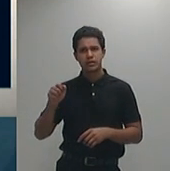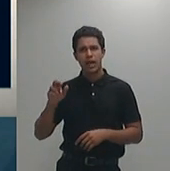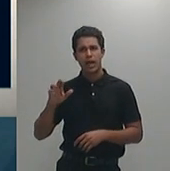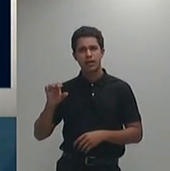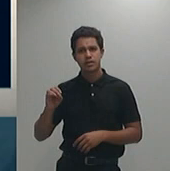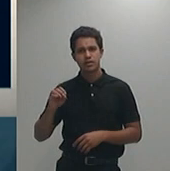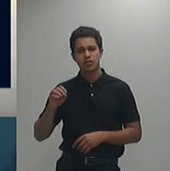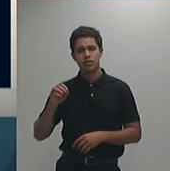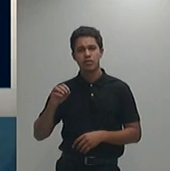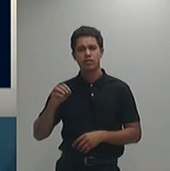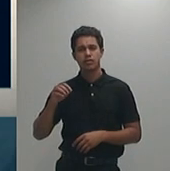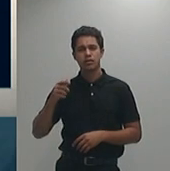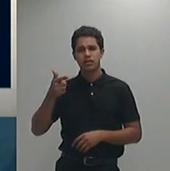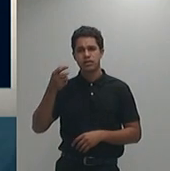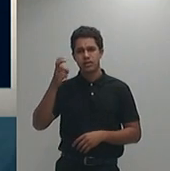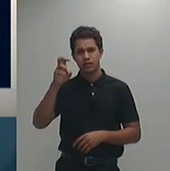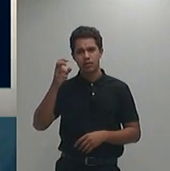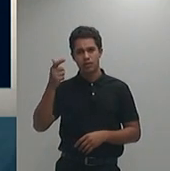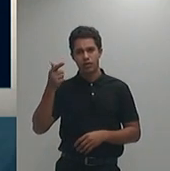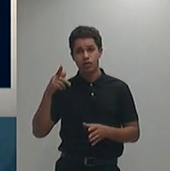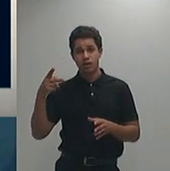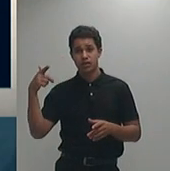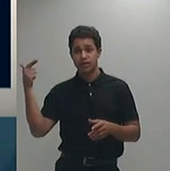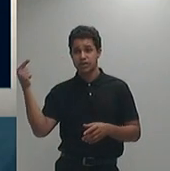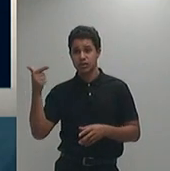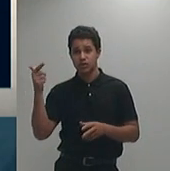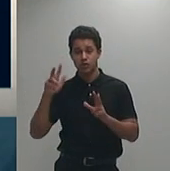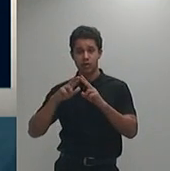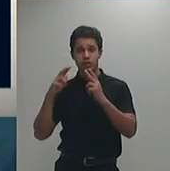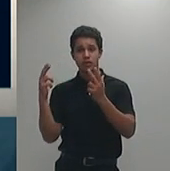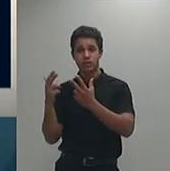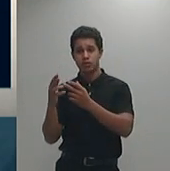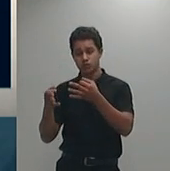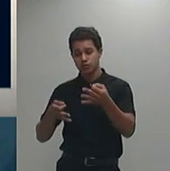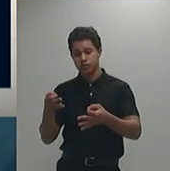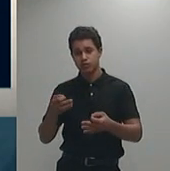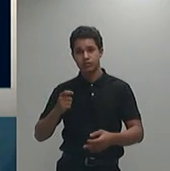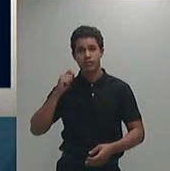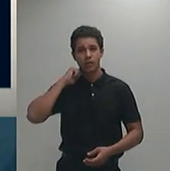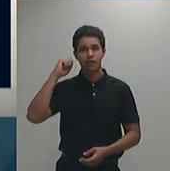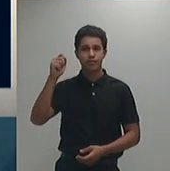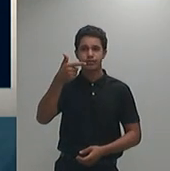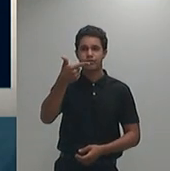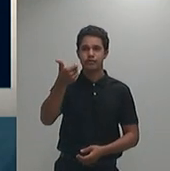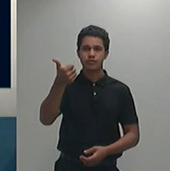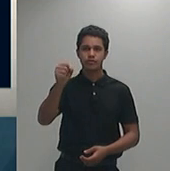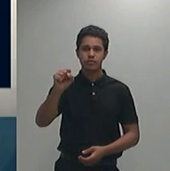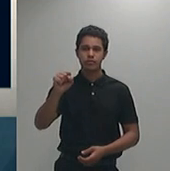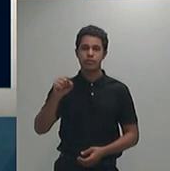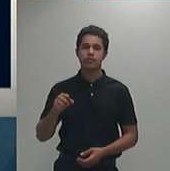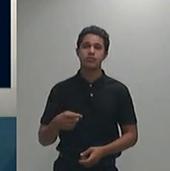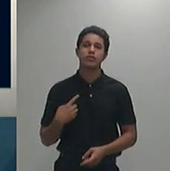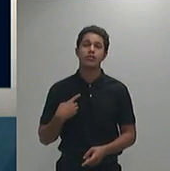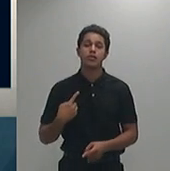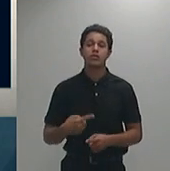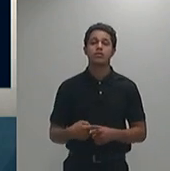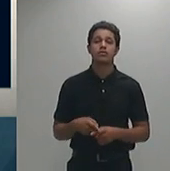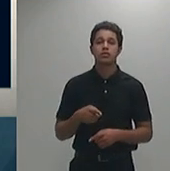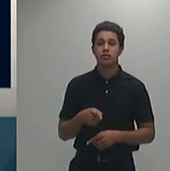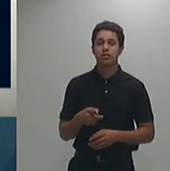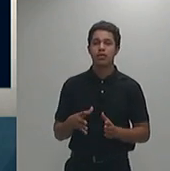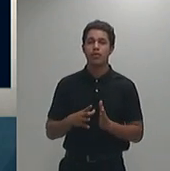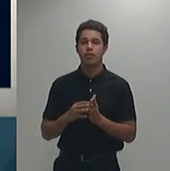5160 da 2ª seção julgado em abril de 2018 por ocasião do referido